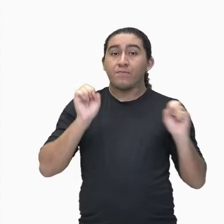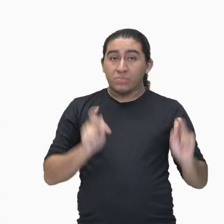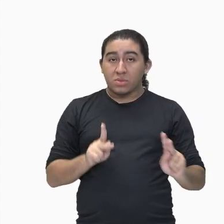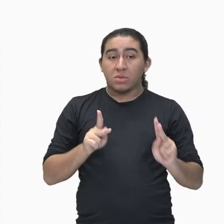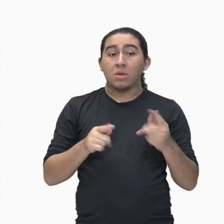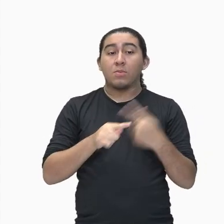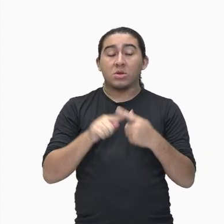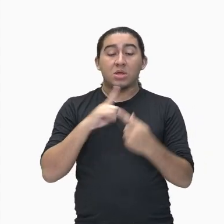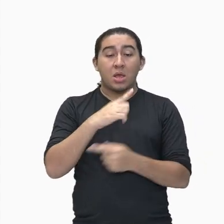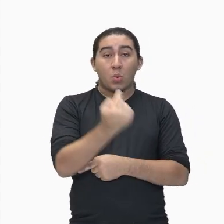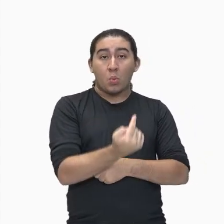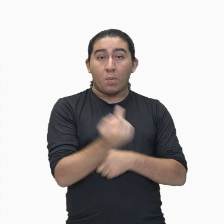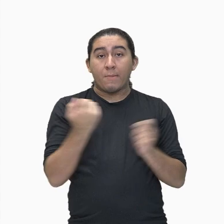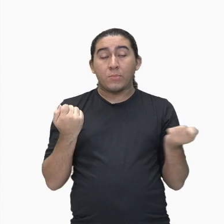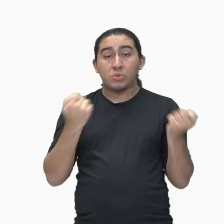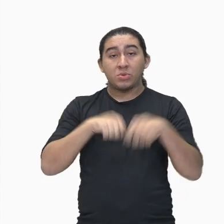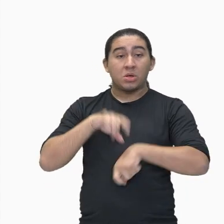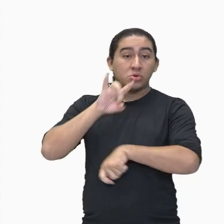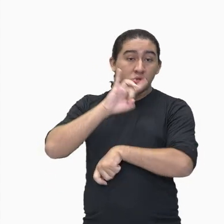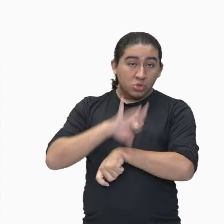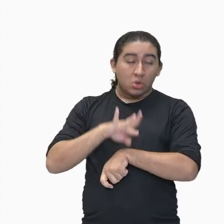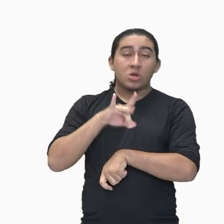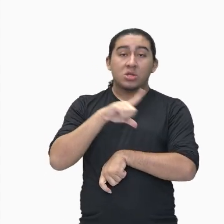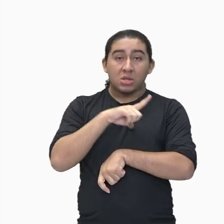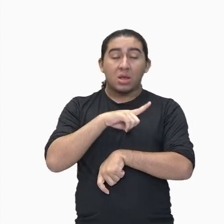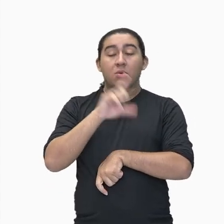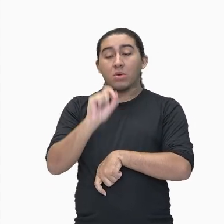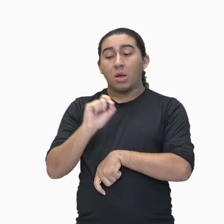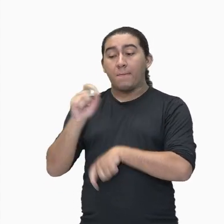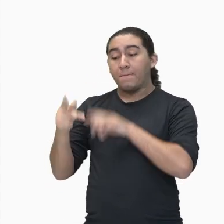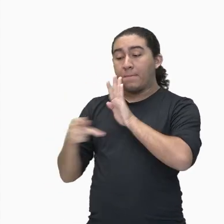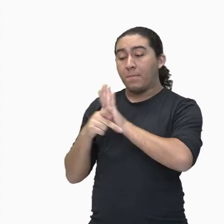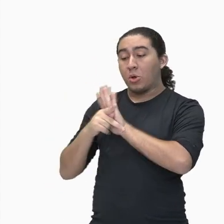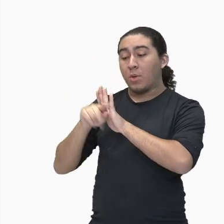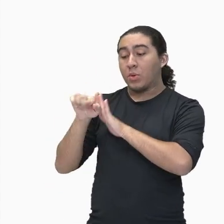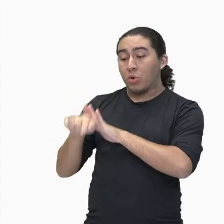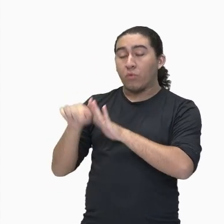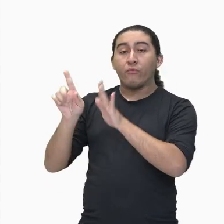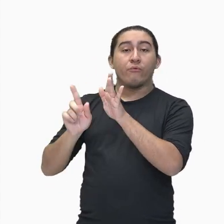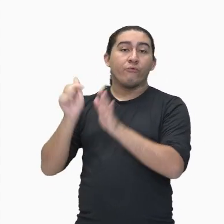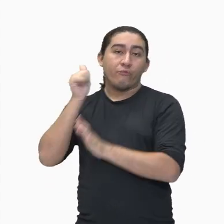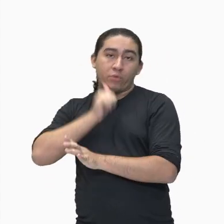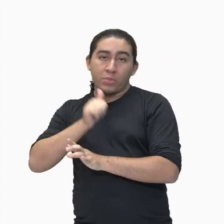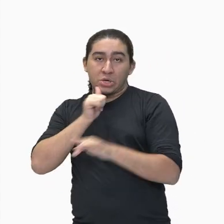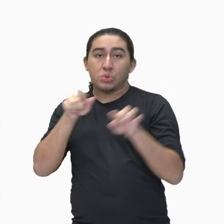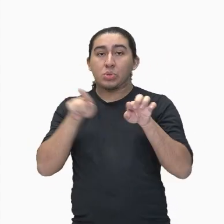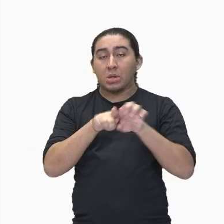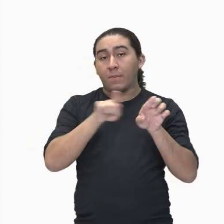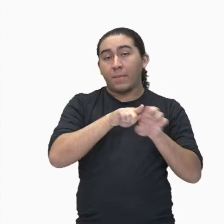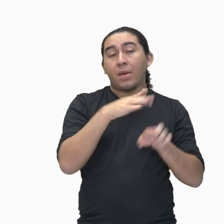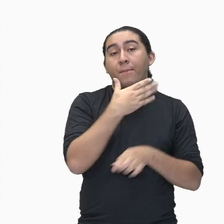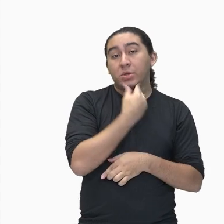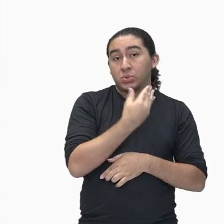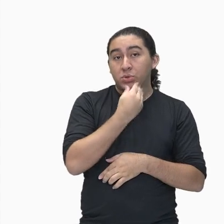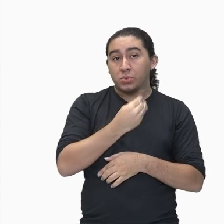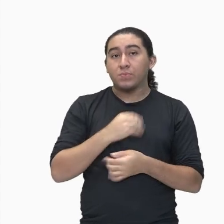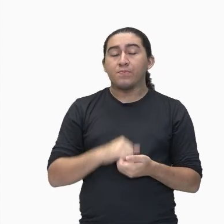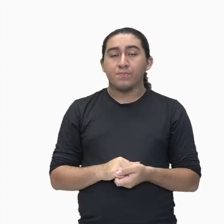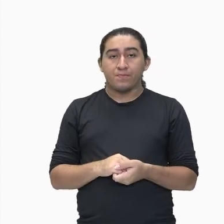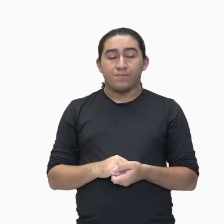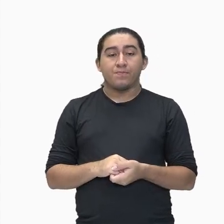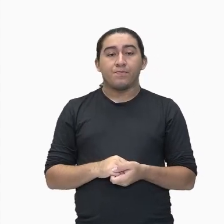ser essa única forma, tanto para o feminino quanto para o